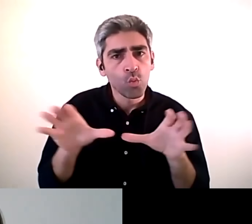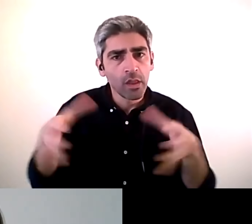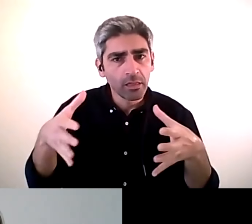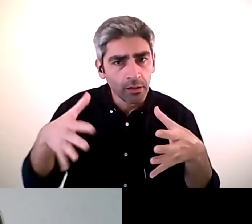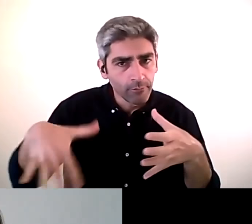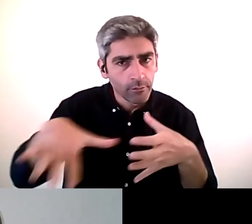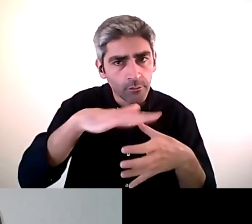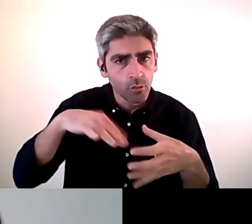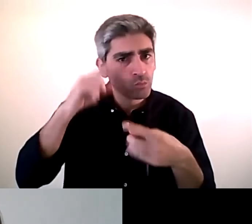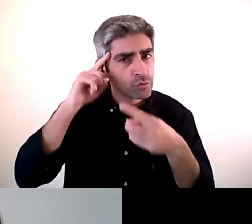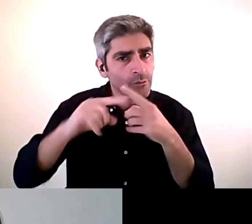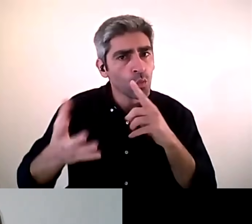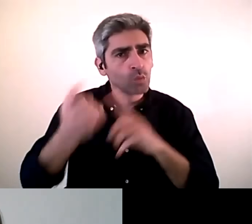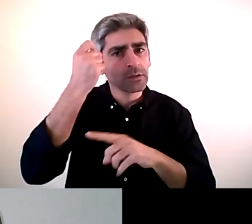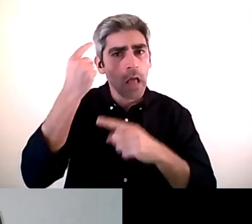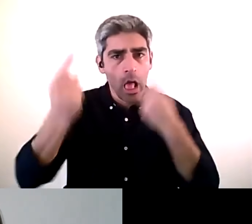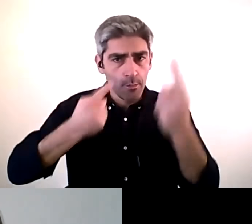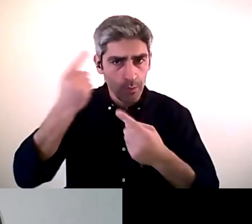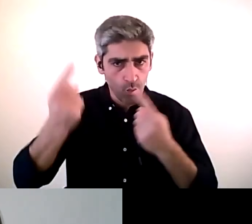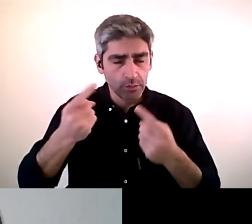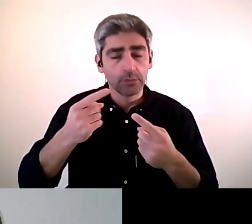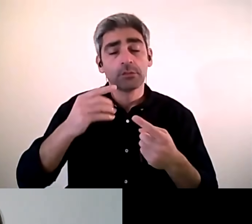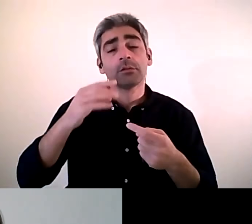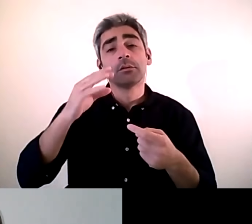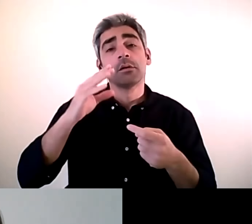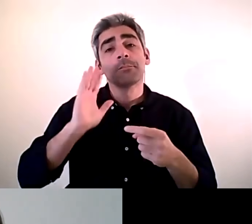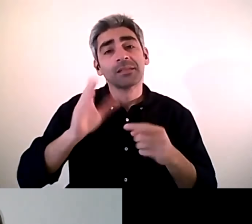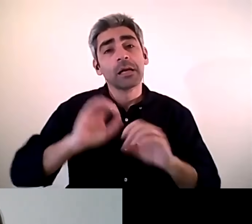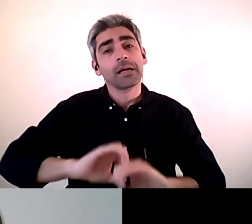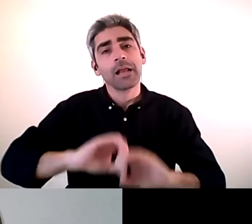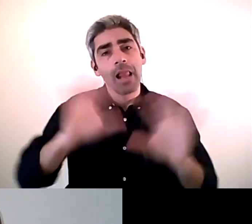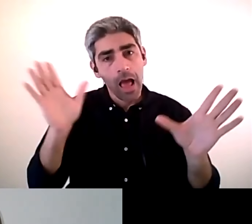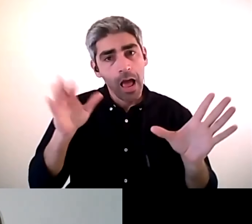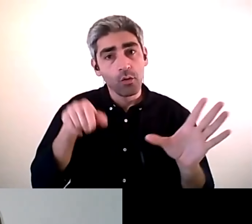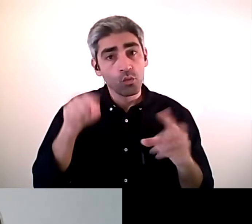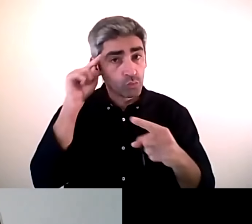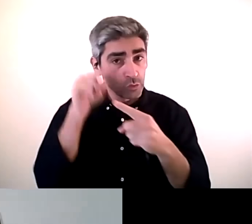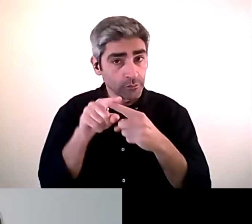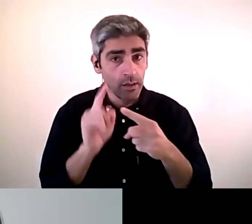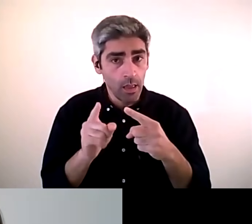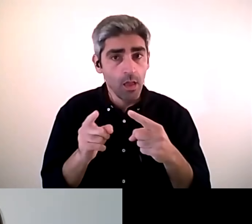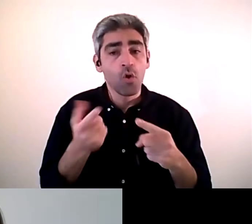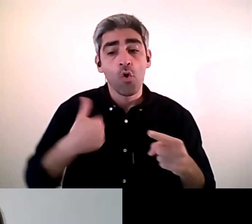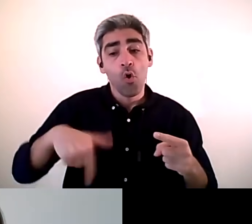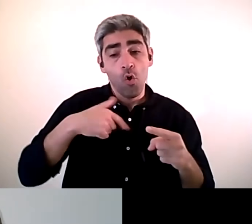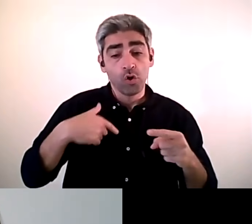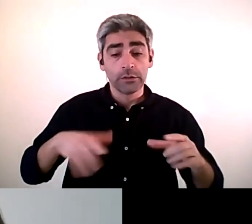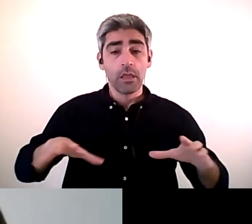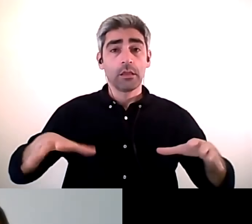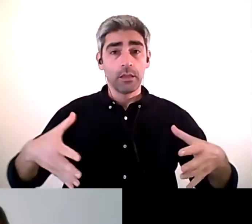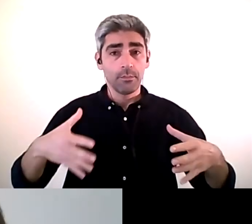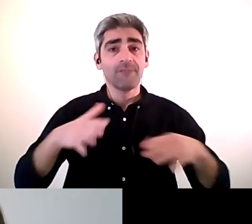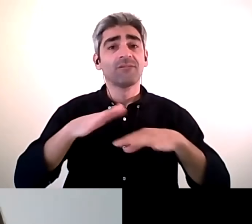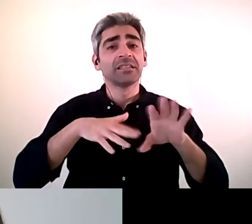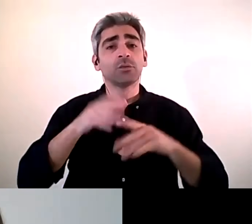coletivamente, para algo. Quanto mais claro estiver esse propósito, que é o que é que nós enquanto equipa